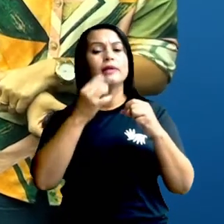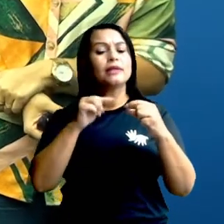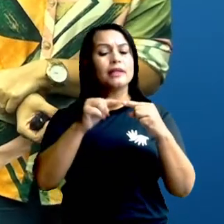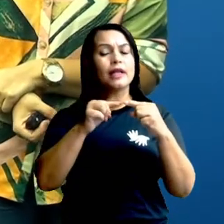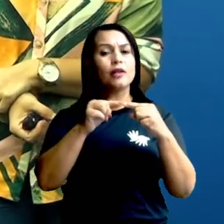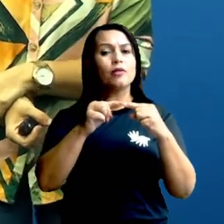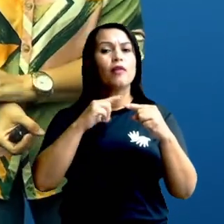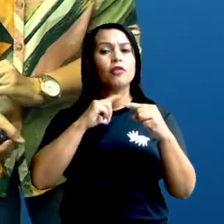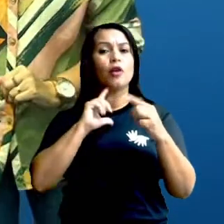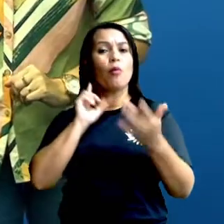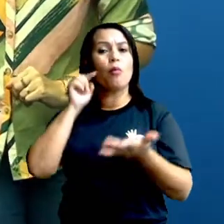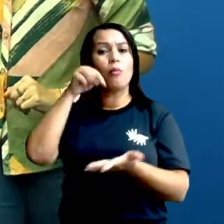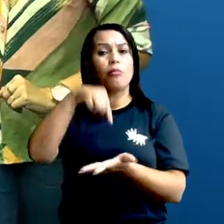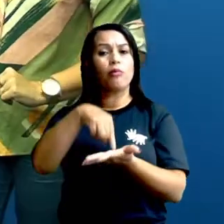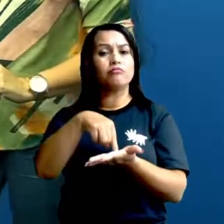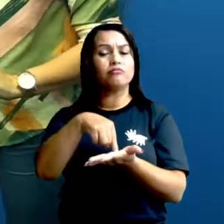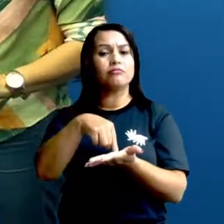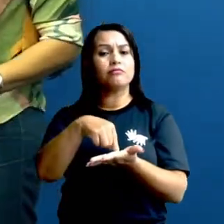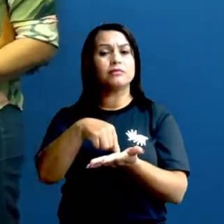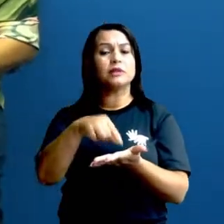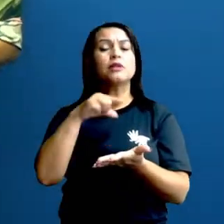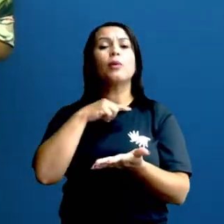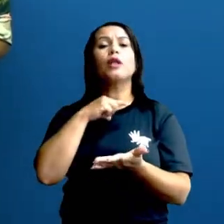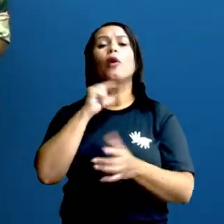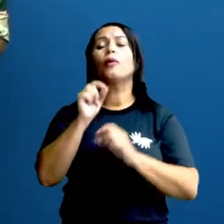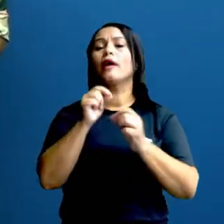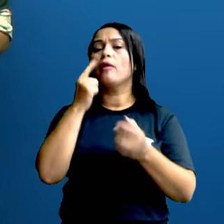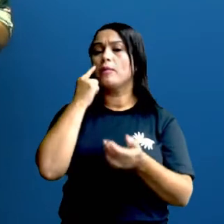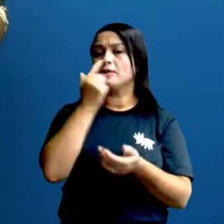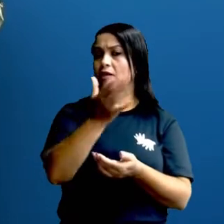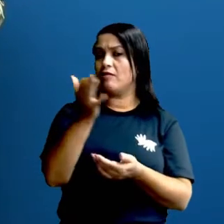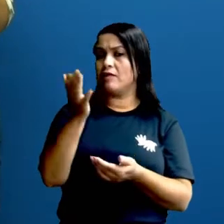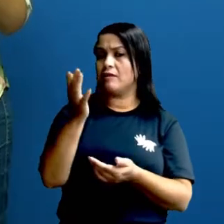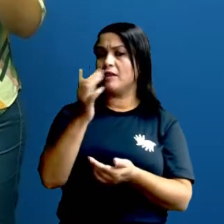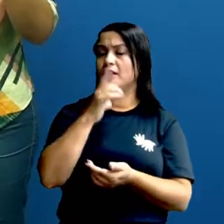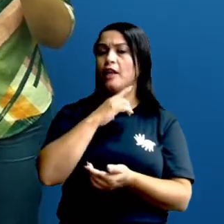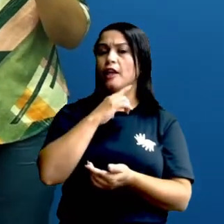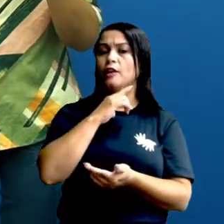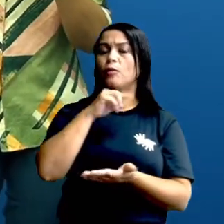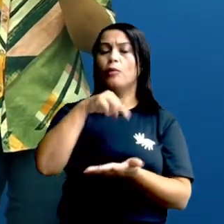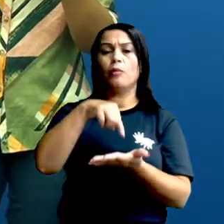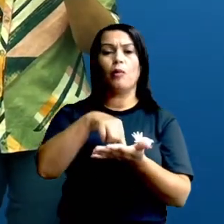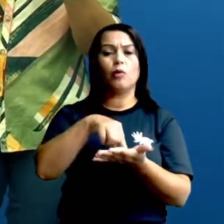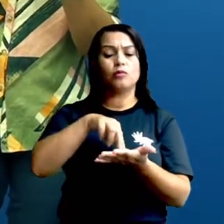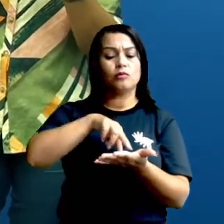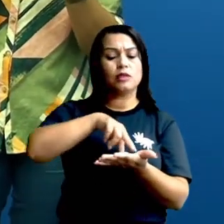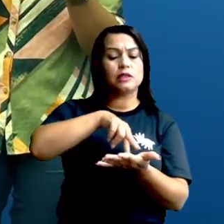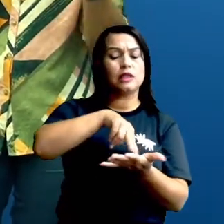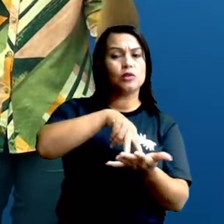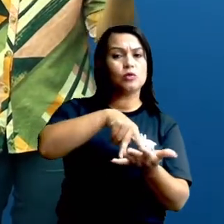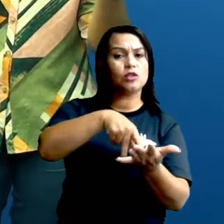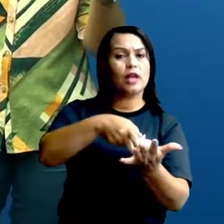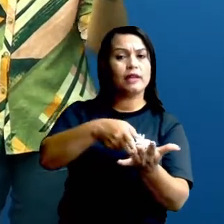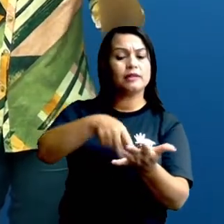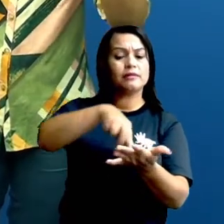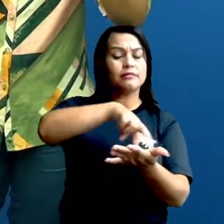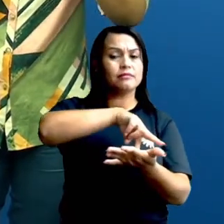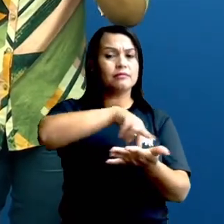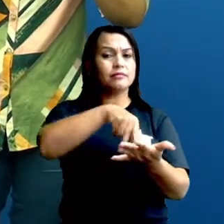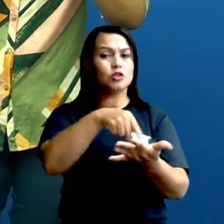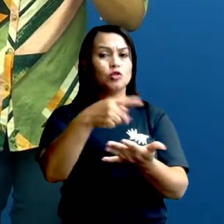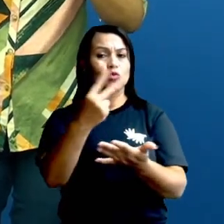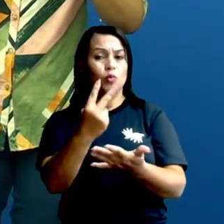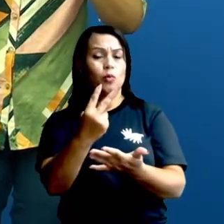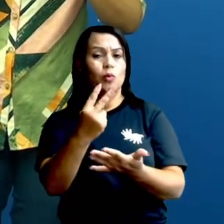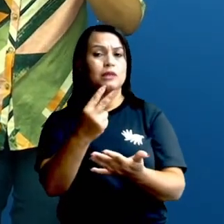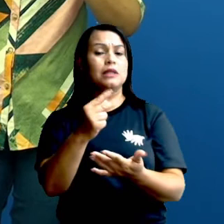formo um ponto tá então que eu consegui formar um um ponto baixo duas retas na quando você encontra não só no ponto Então